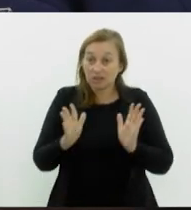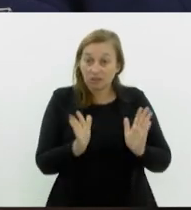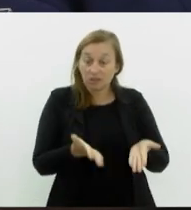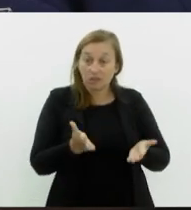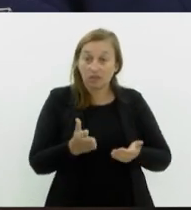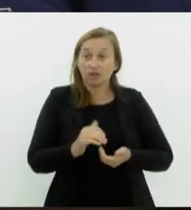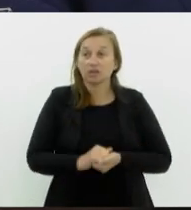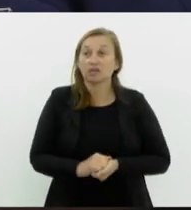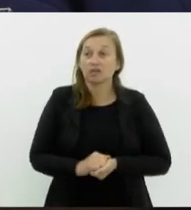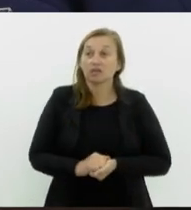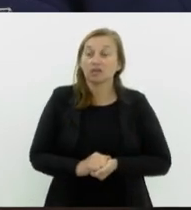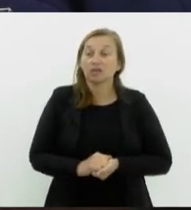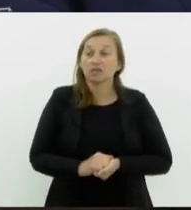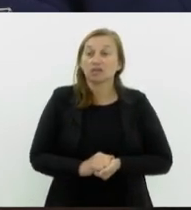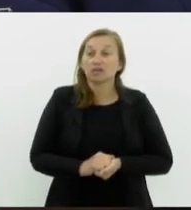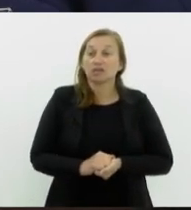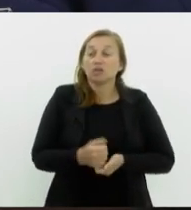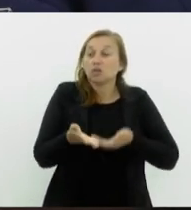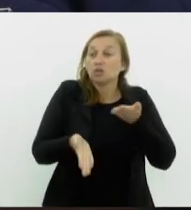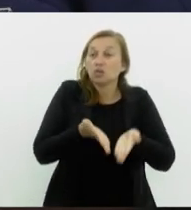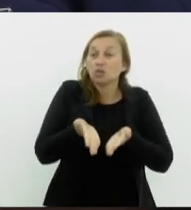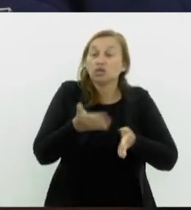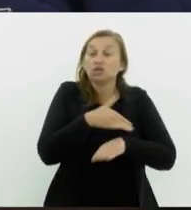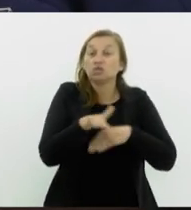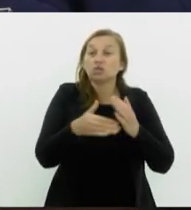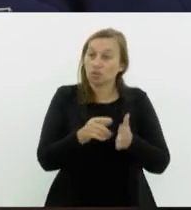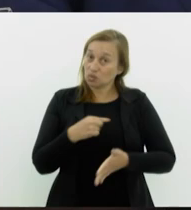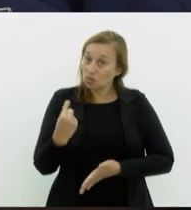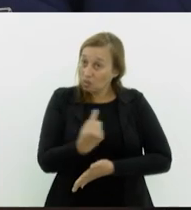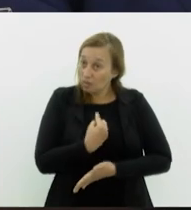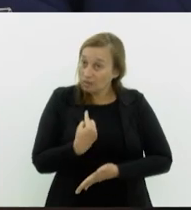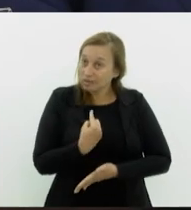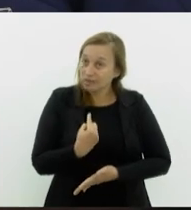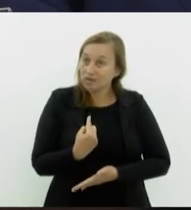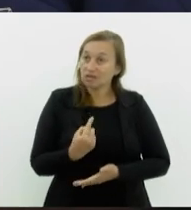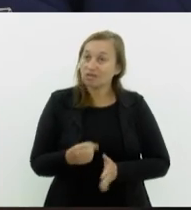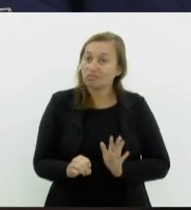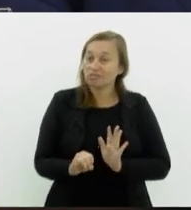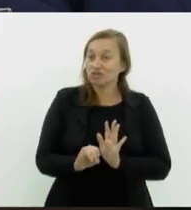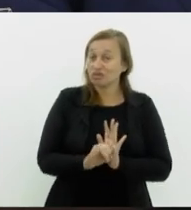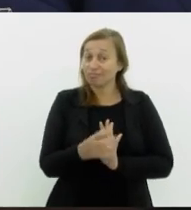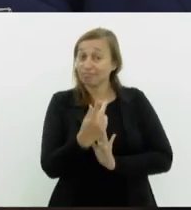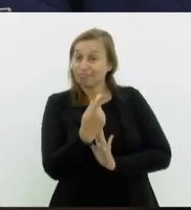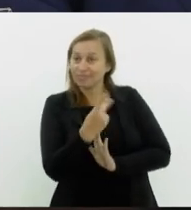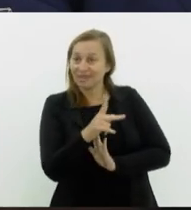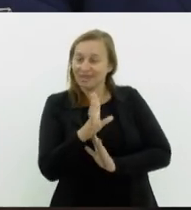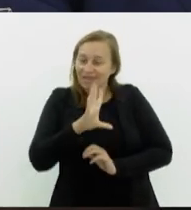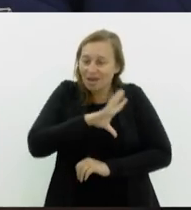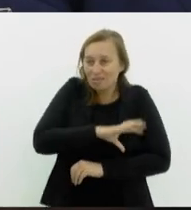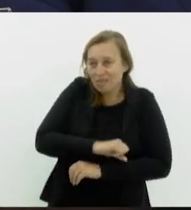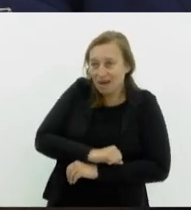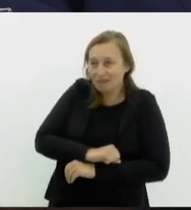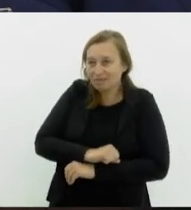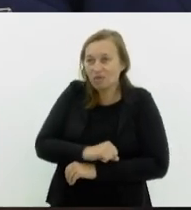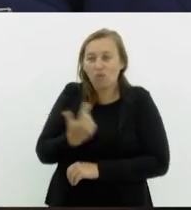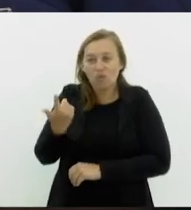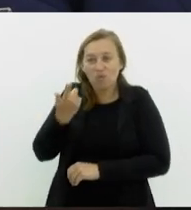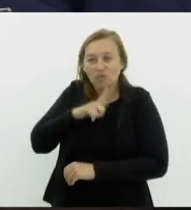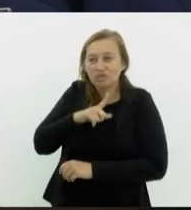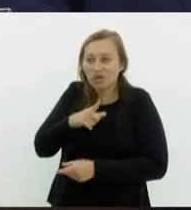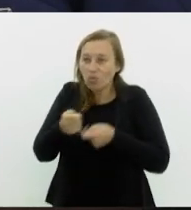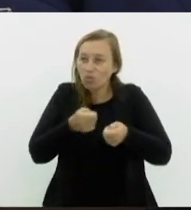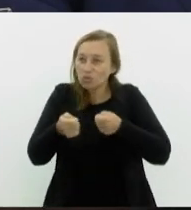uma função de destaque que cuida de nós todos. E com aquele jeito amável de ser, ele consegue